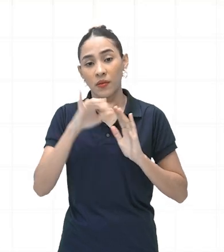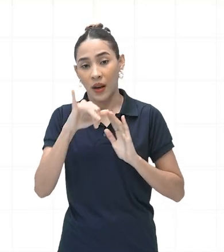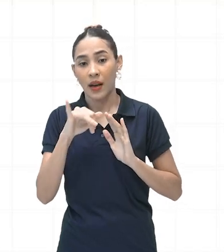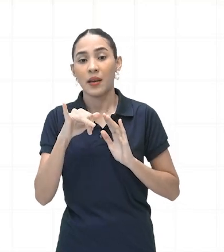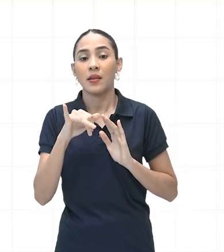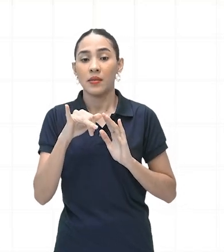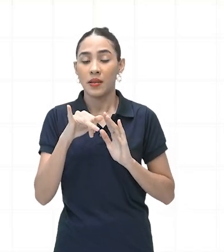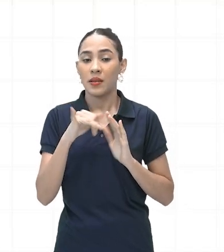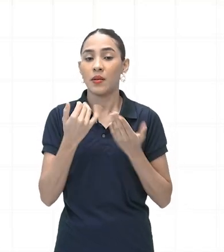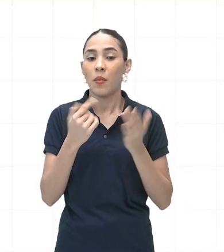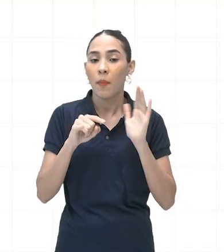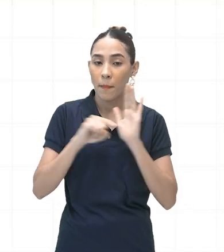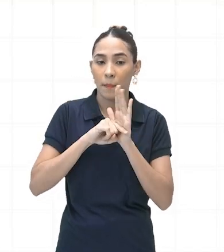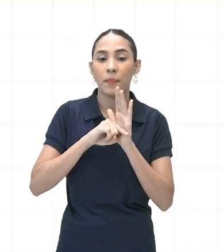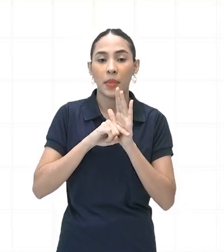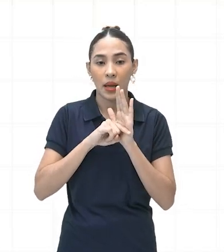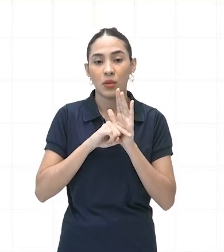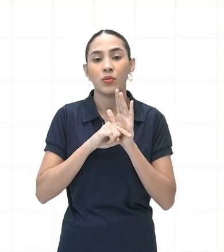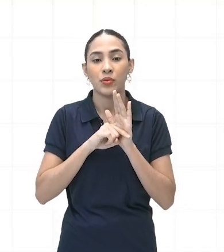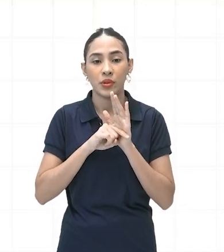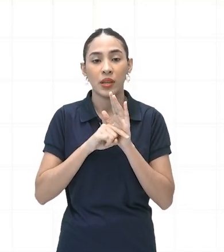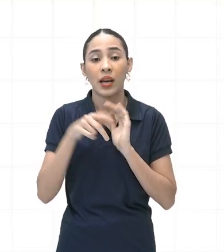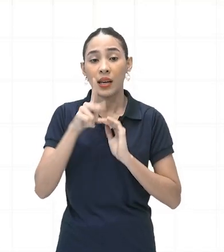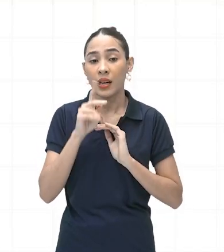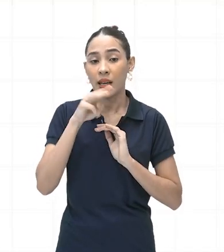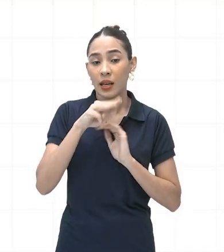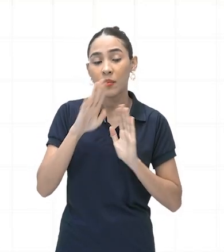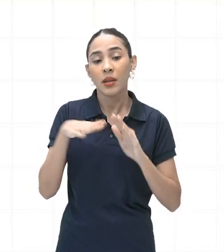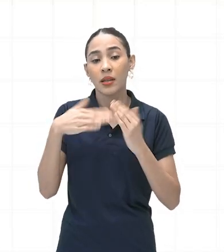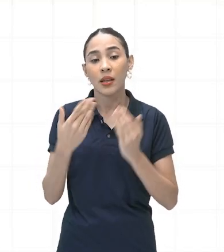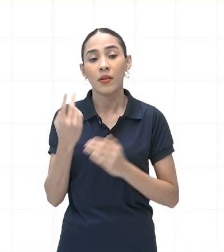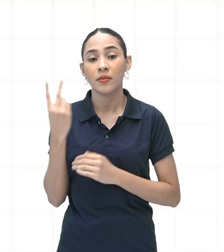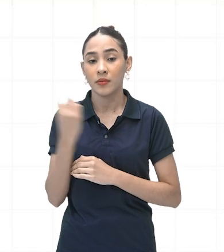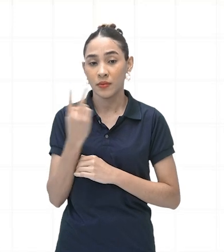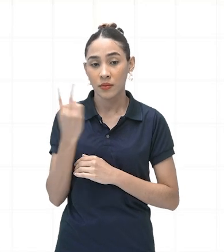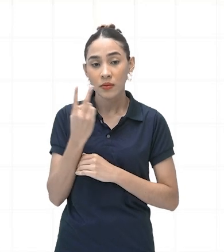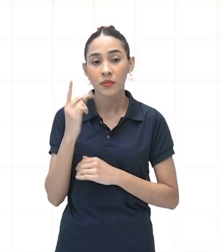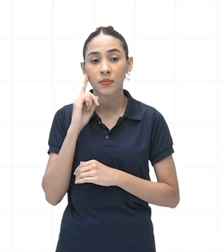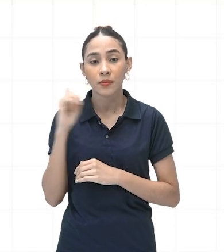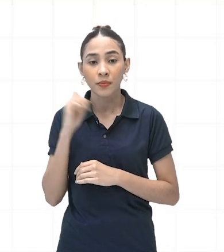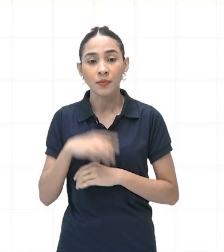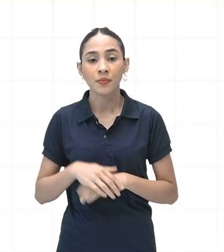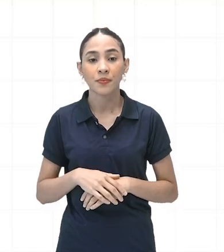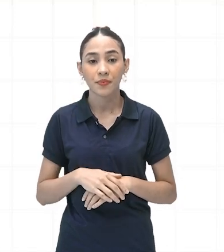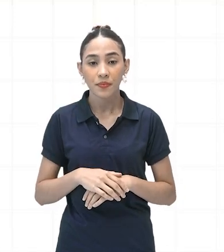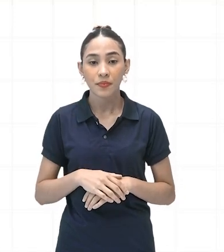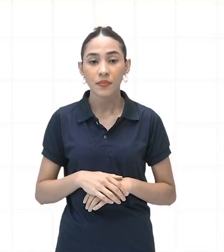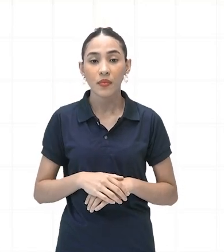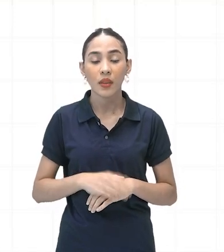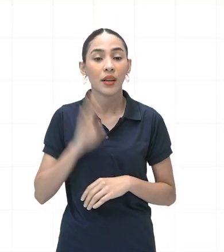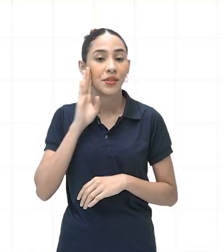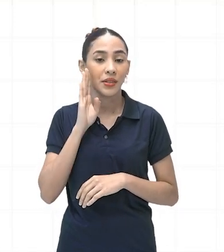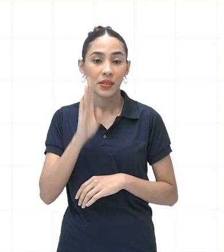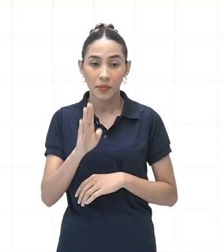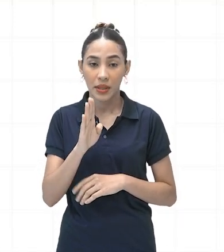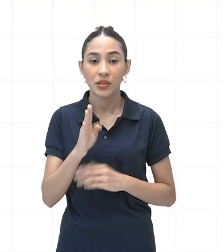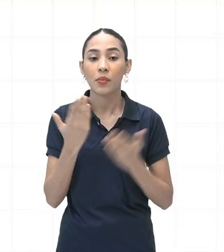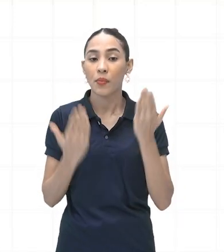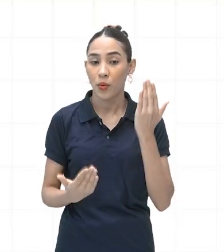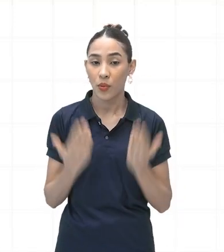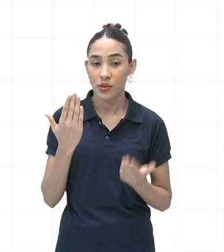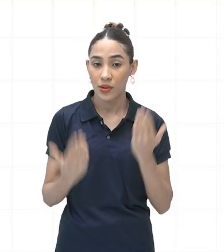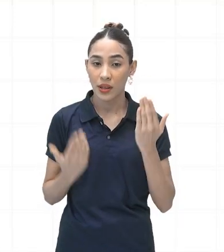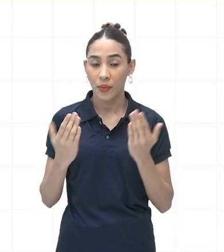percorrer menos quilômetros. Então, essas duas grandezas, eu vou botar assim, ó, elas são diretamente